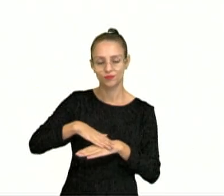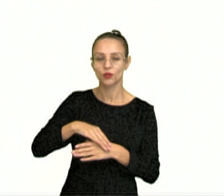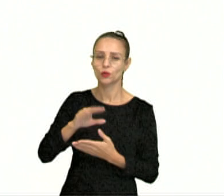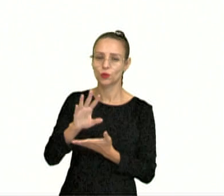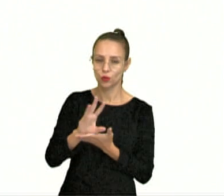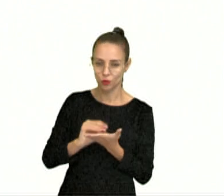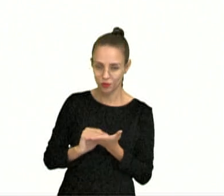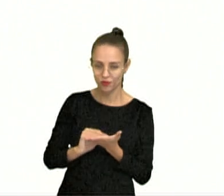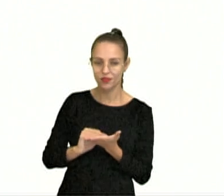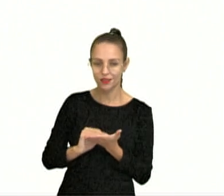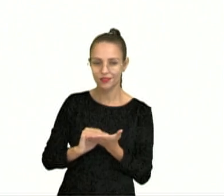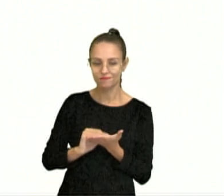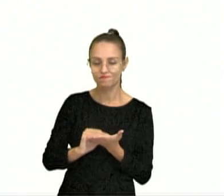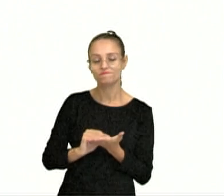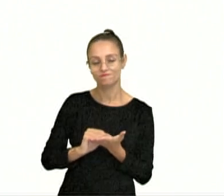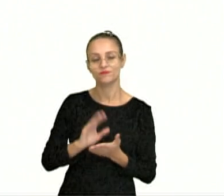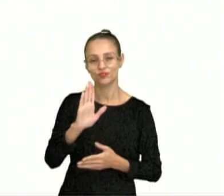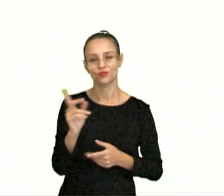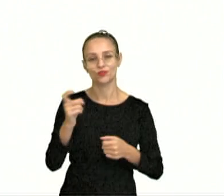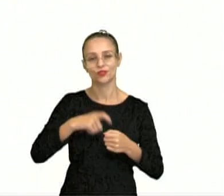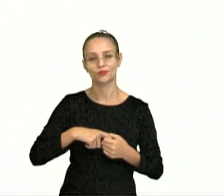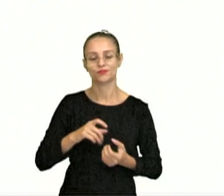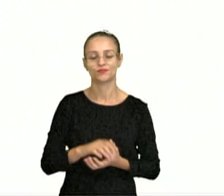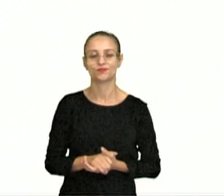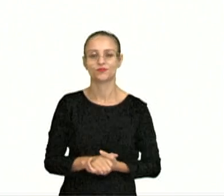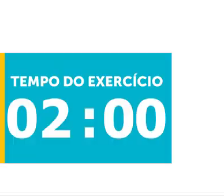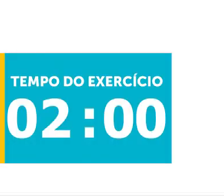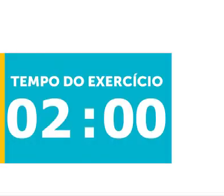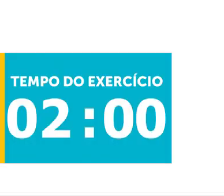ideias. Eu vou dar um tempinho para vocês e já retorno.